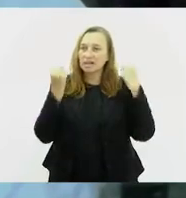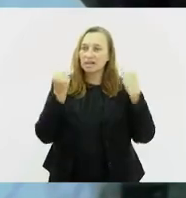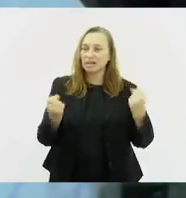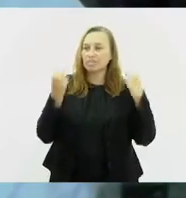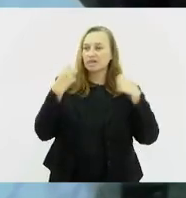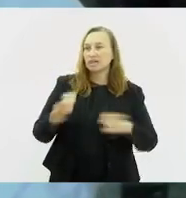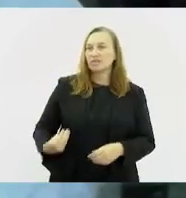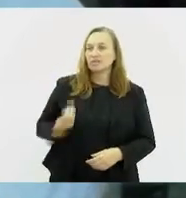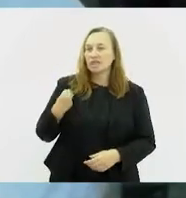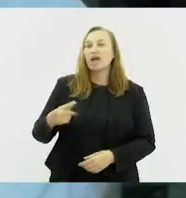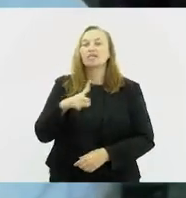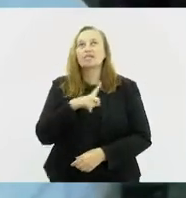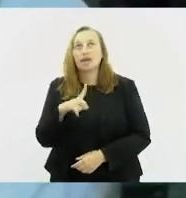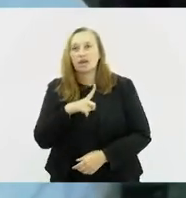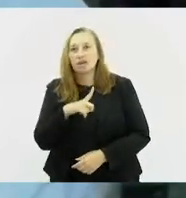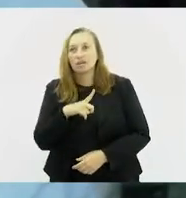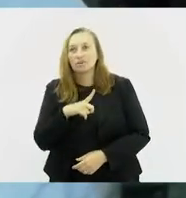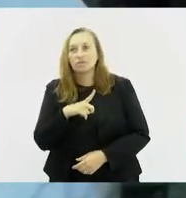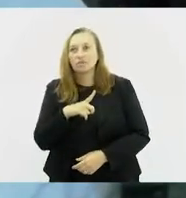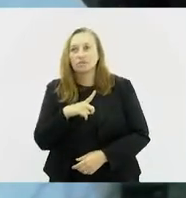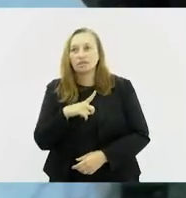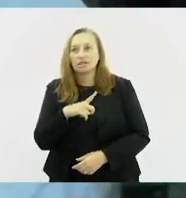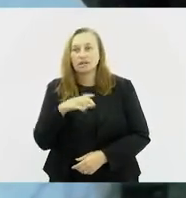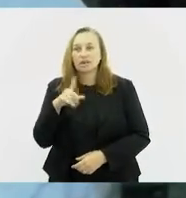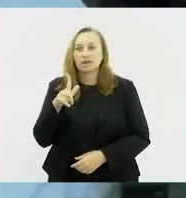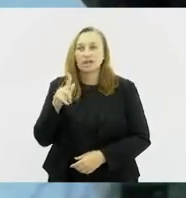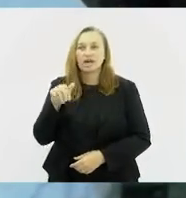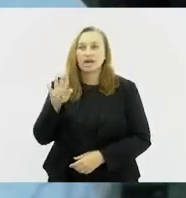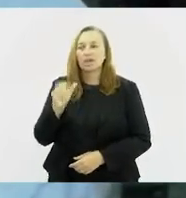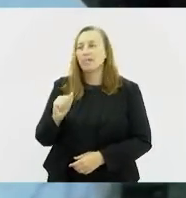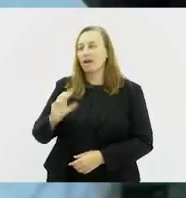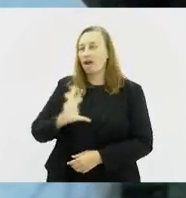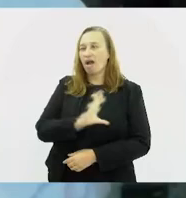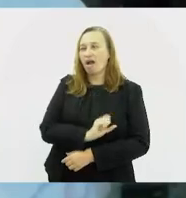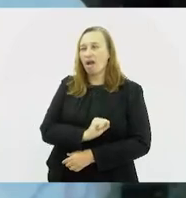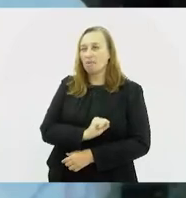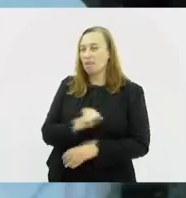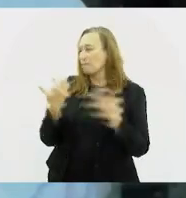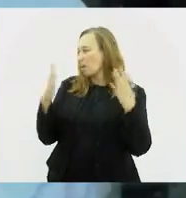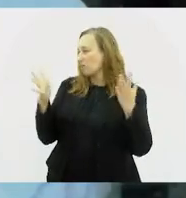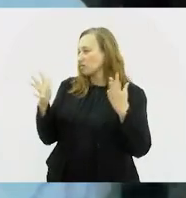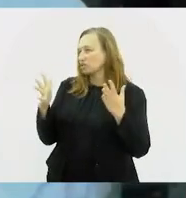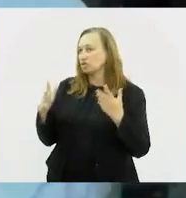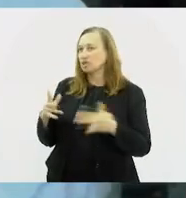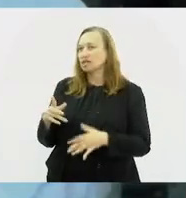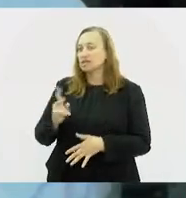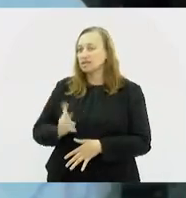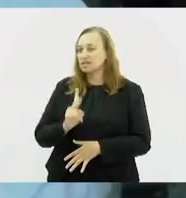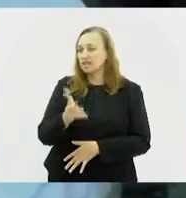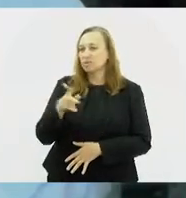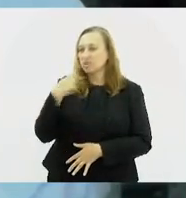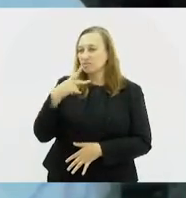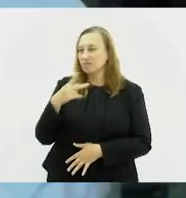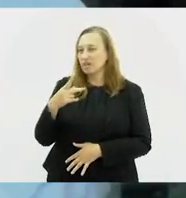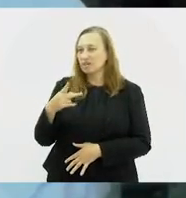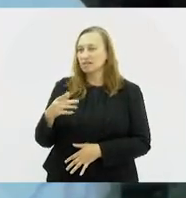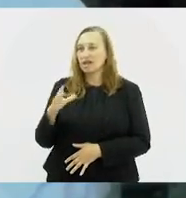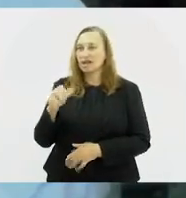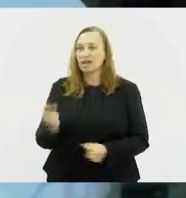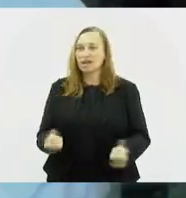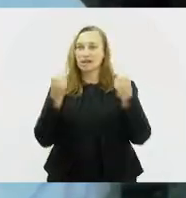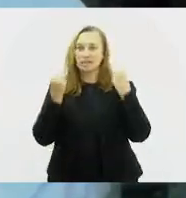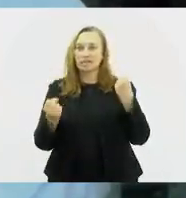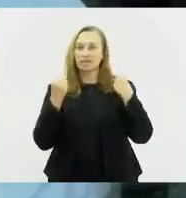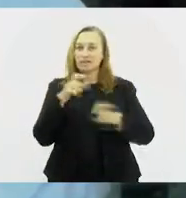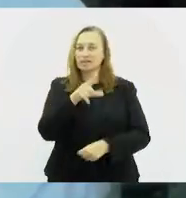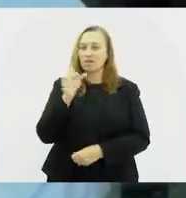A gente tem... O Gama adora aplaudir, ele puxa claquete cada vez que fala da Academia da Vida. É um artista esse